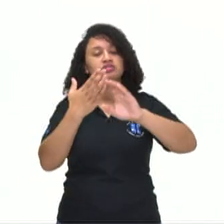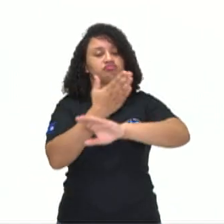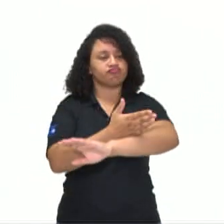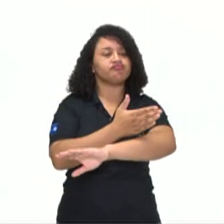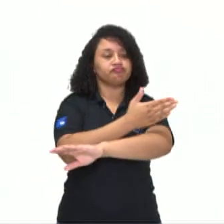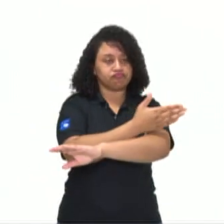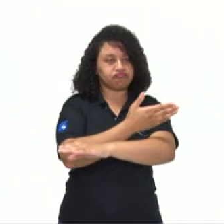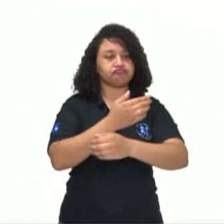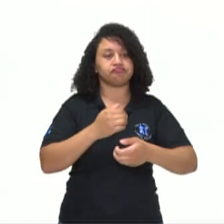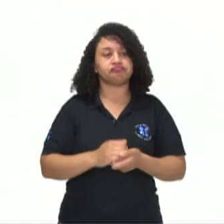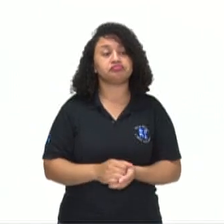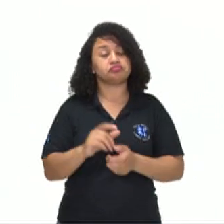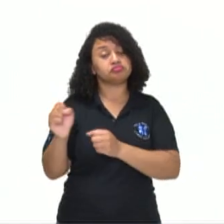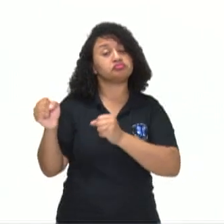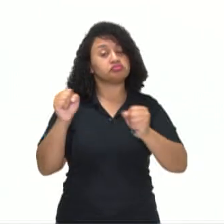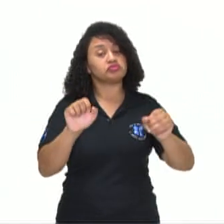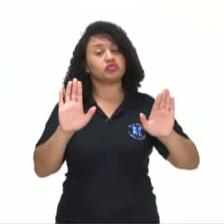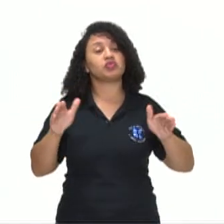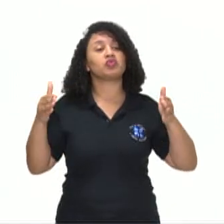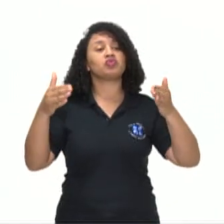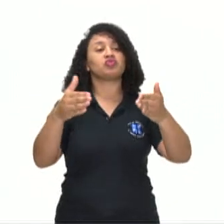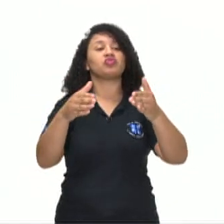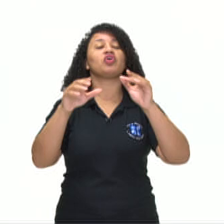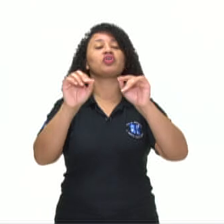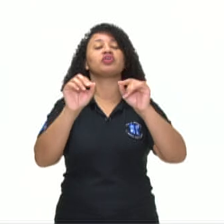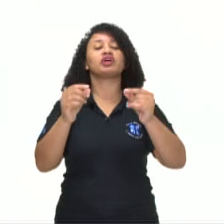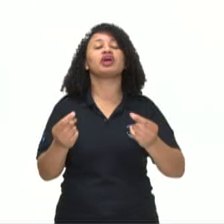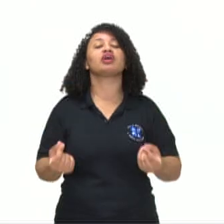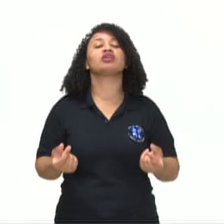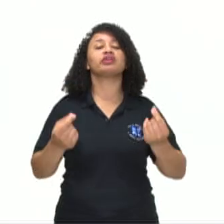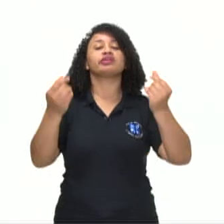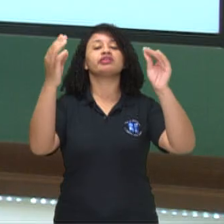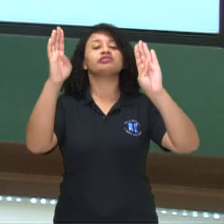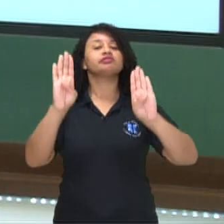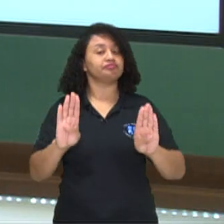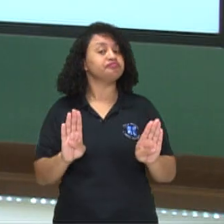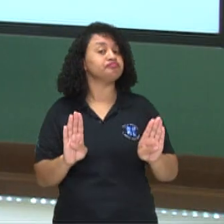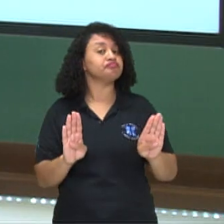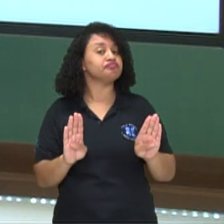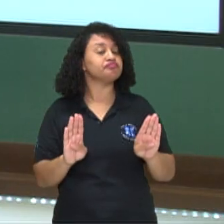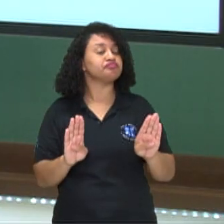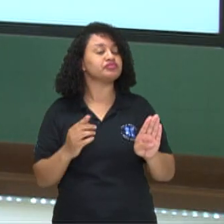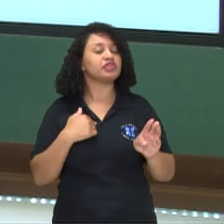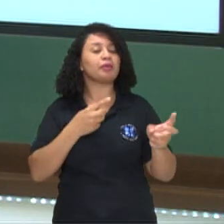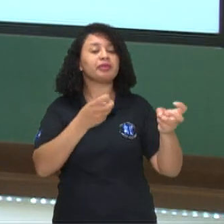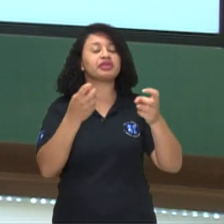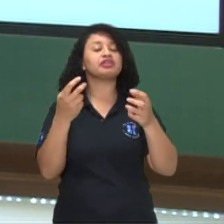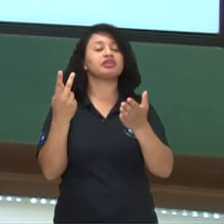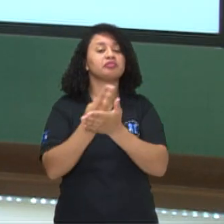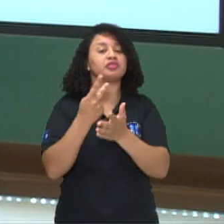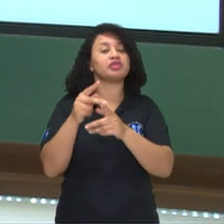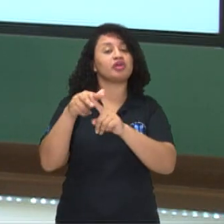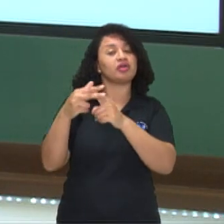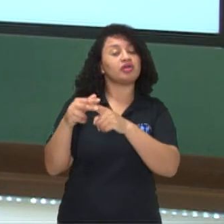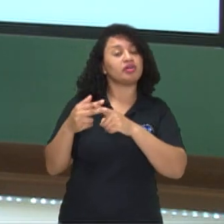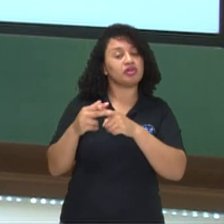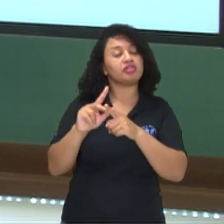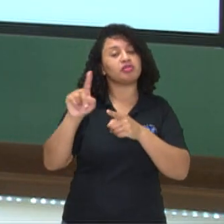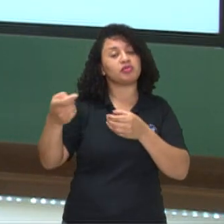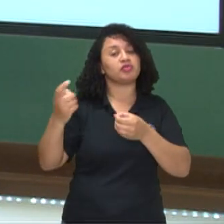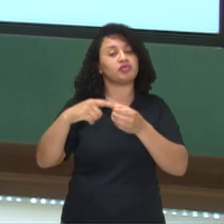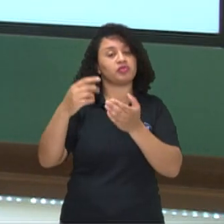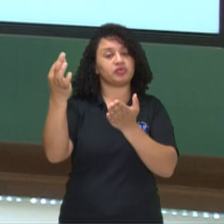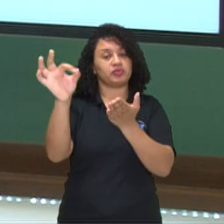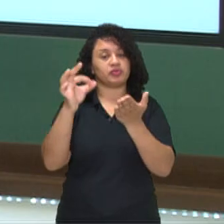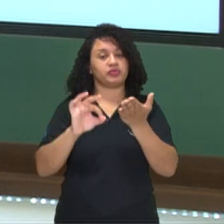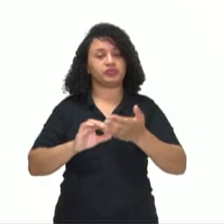Idade Média. O poder estava centralizado nas mãos da burguesia. Identifique os erros, reescreva e a gente volta